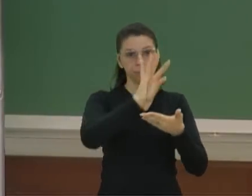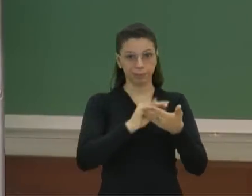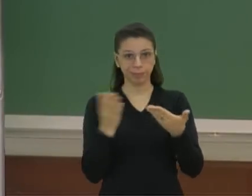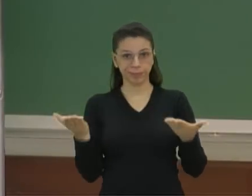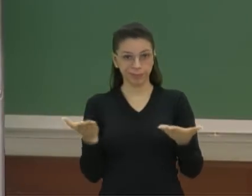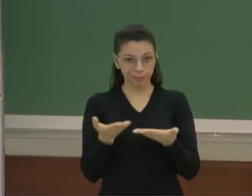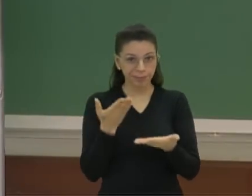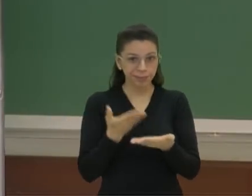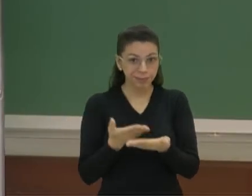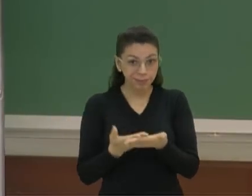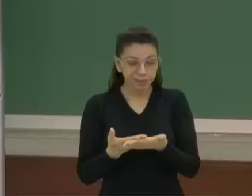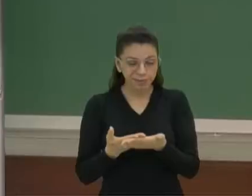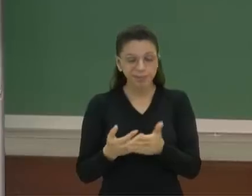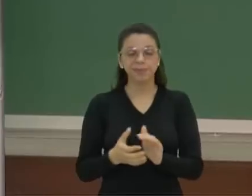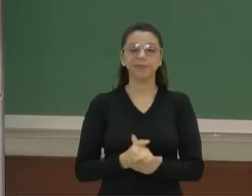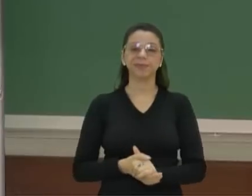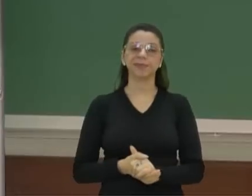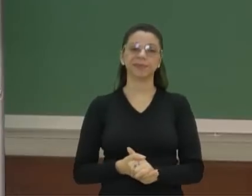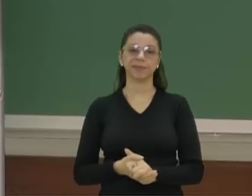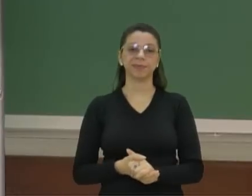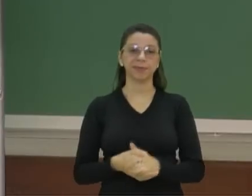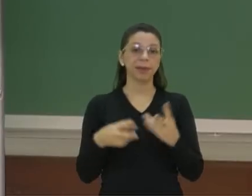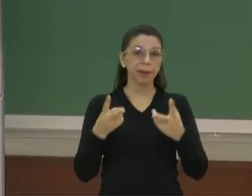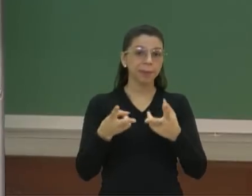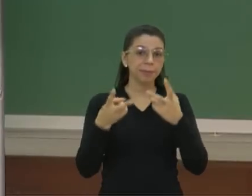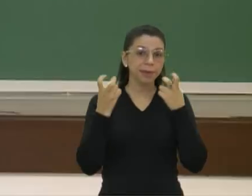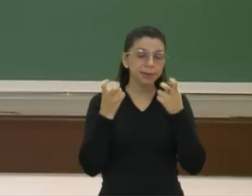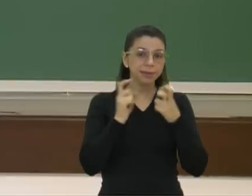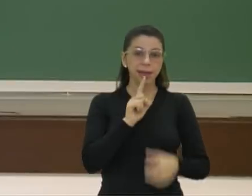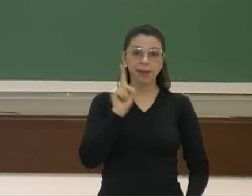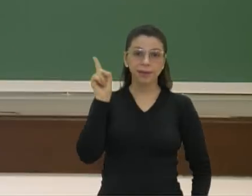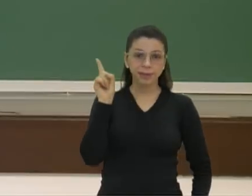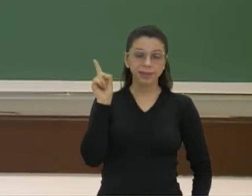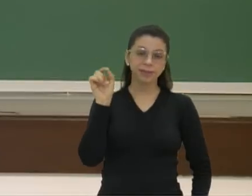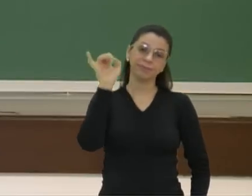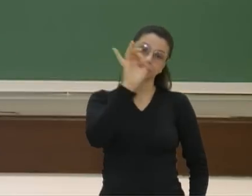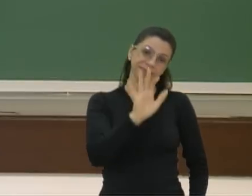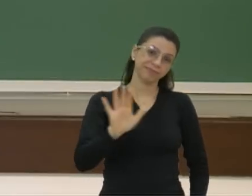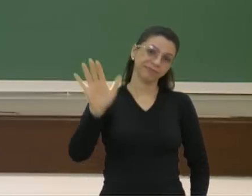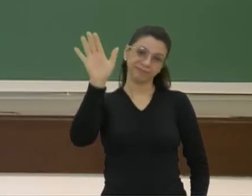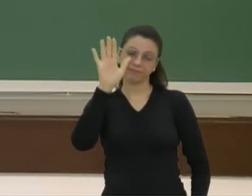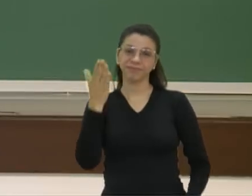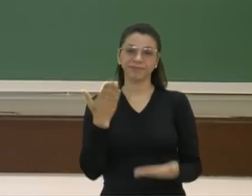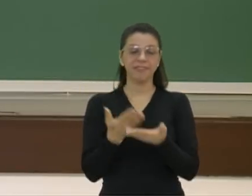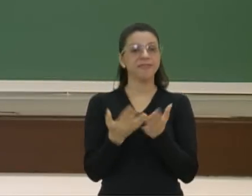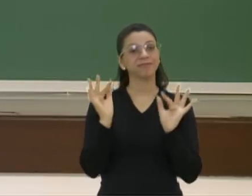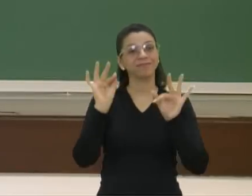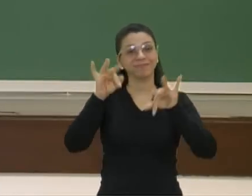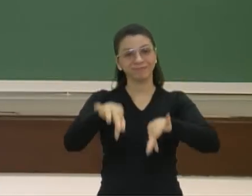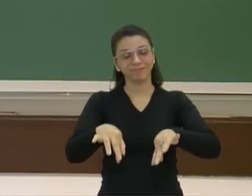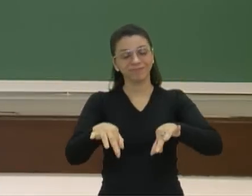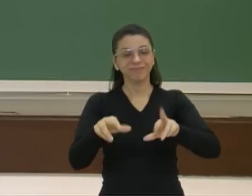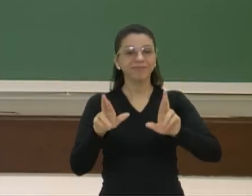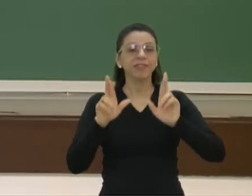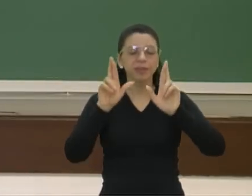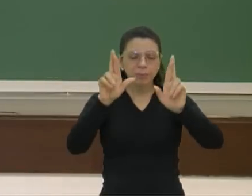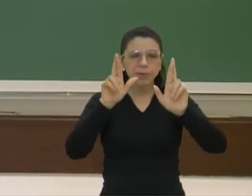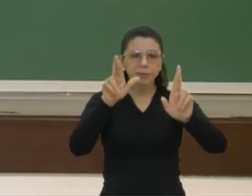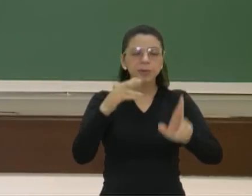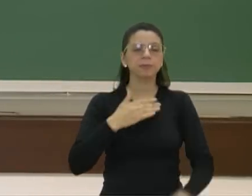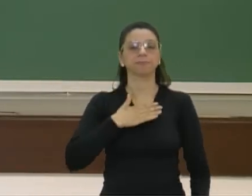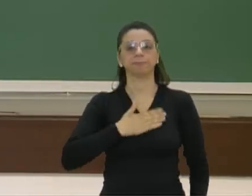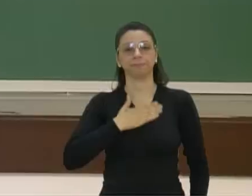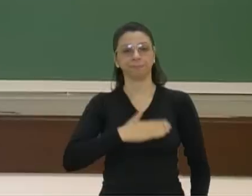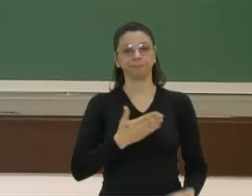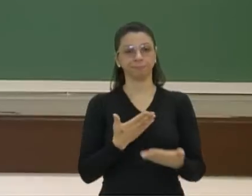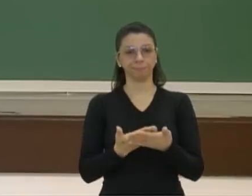hoje. Fechou? Então, vocês percebem que quando essa imagem aparece, nossa aula está chegando ao fim. Espero que vocês tenham gostado da aula